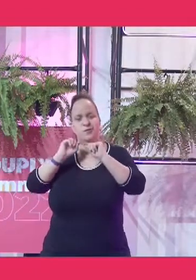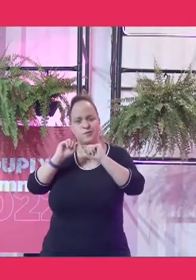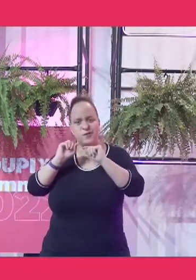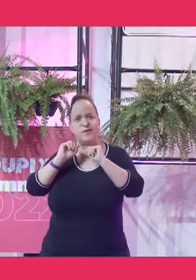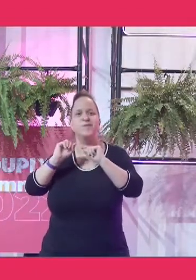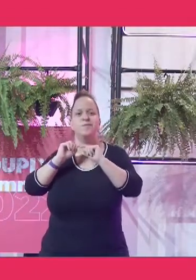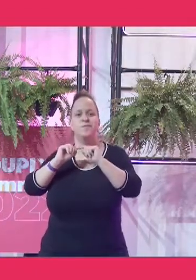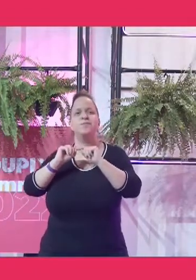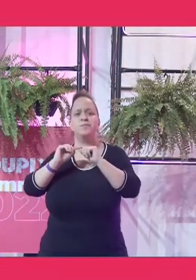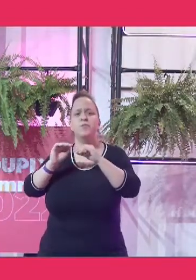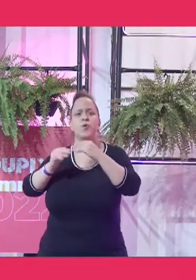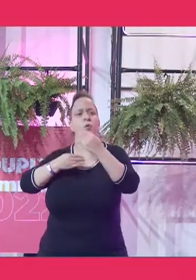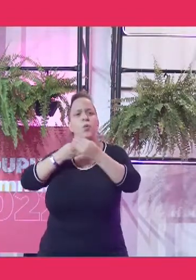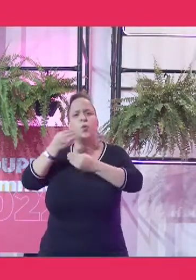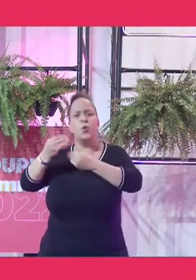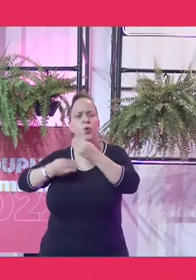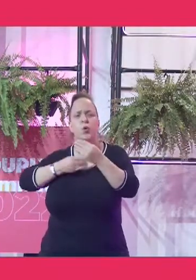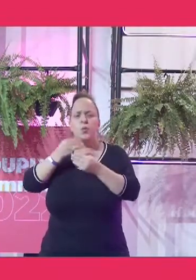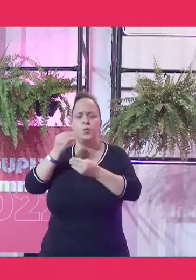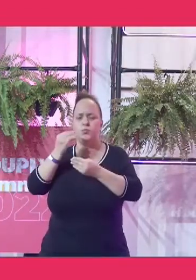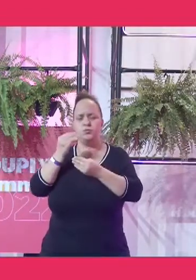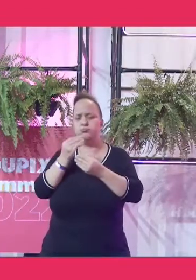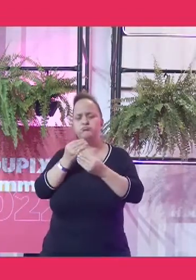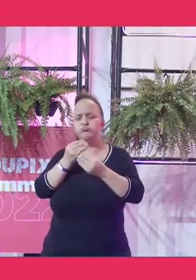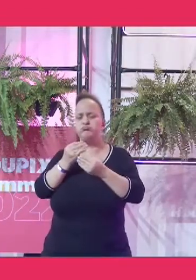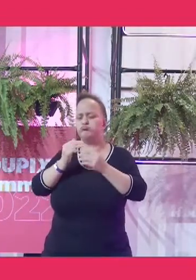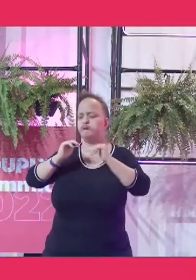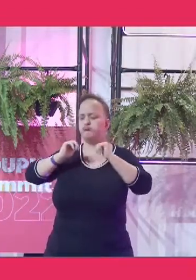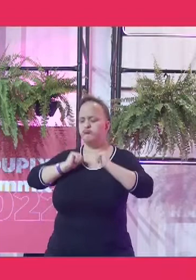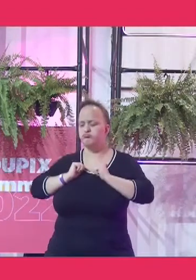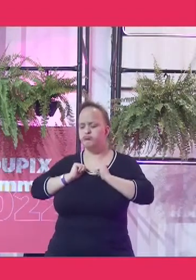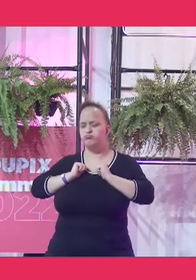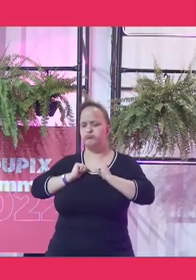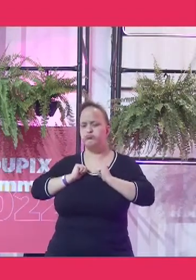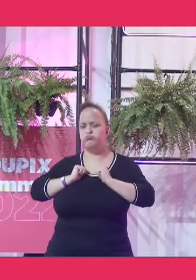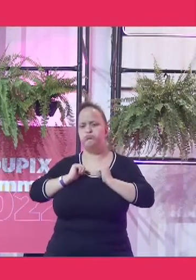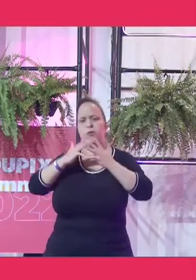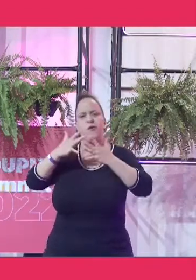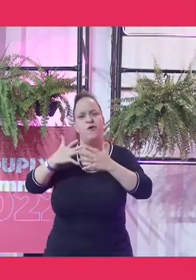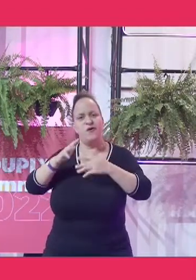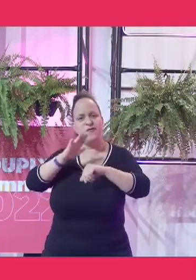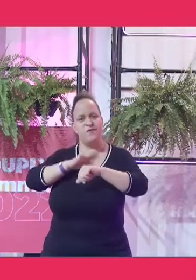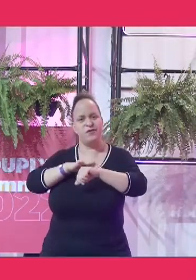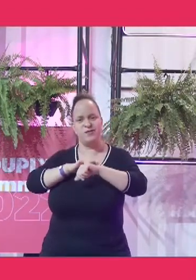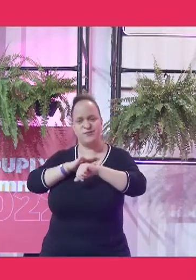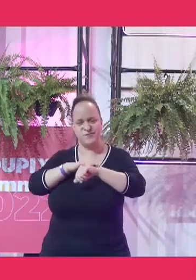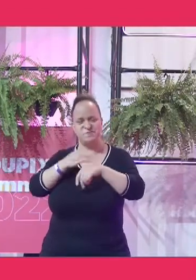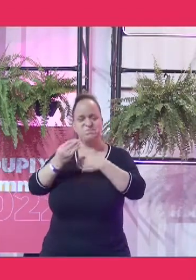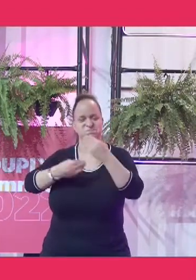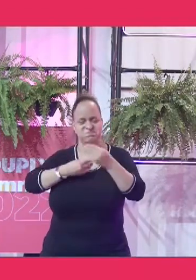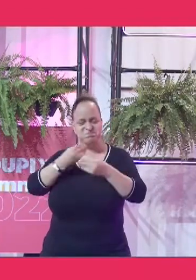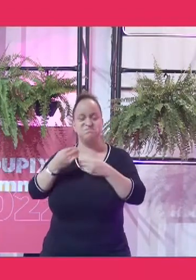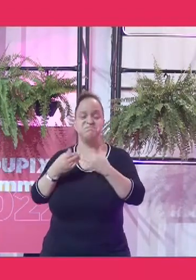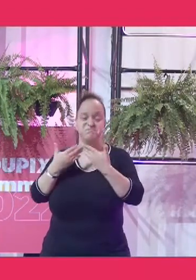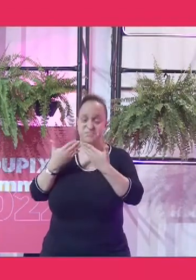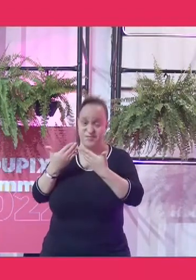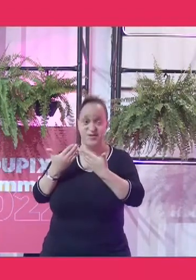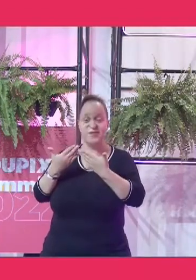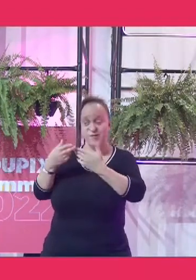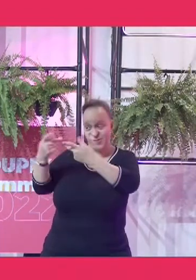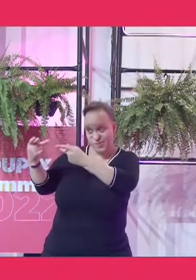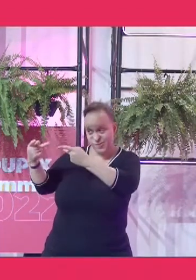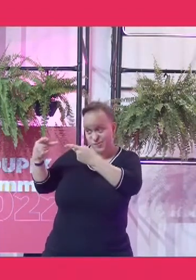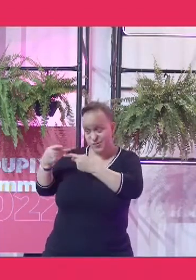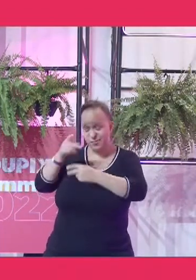Como que é que eu saio de um papel de passividade para de mais protagonismo? Né? Então, eu já faço esse convite